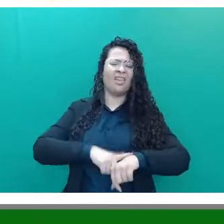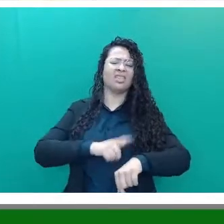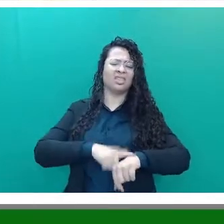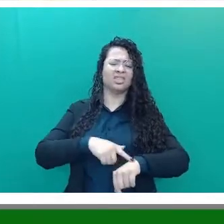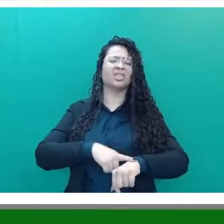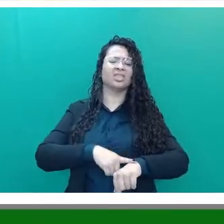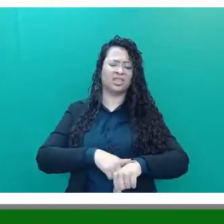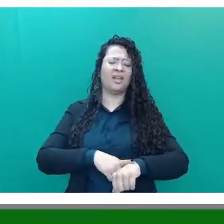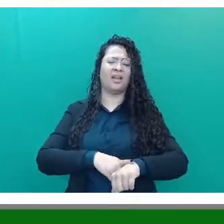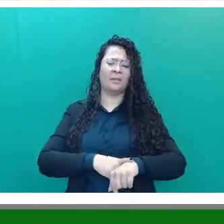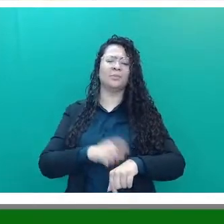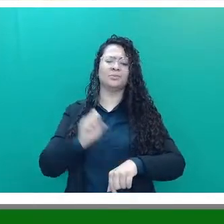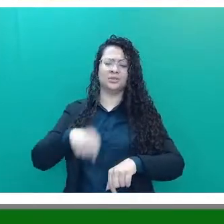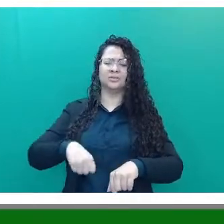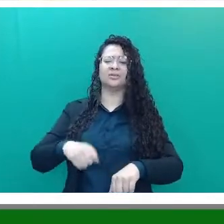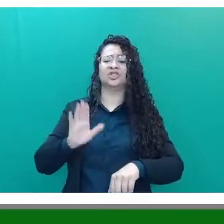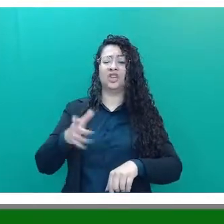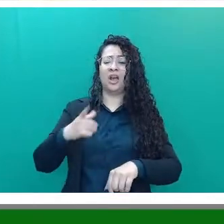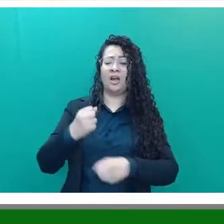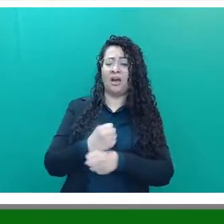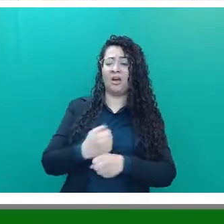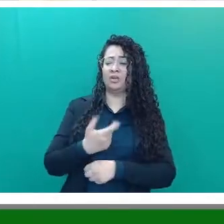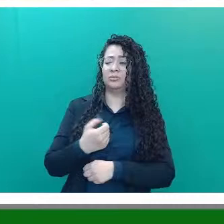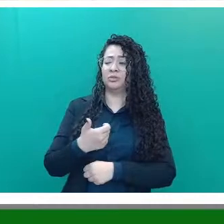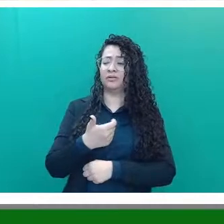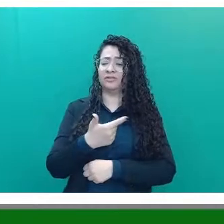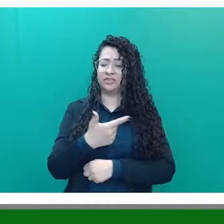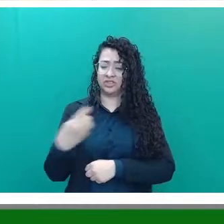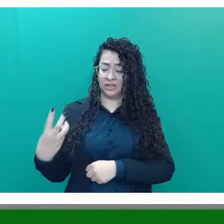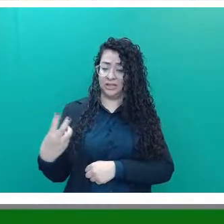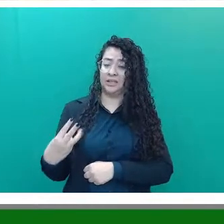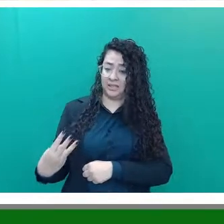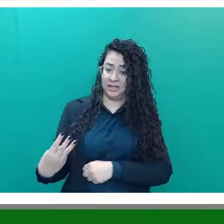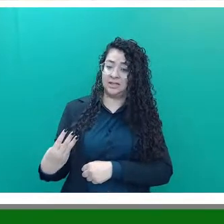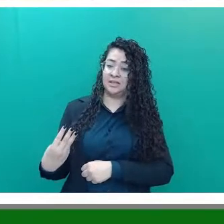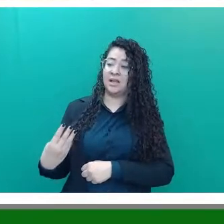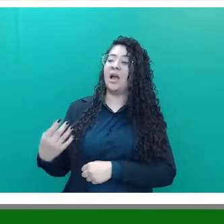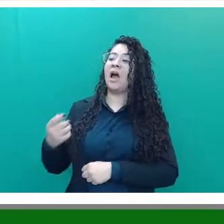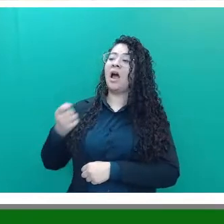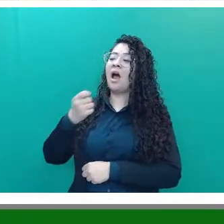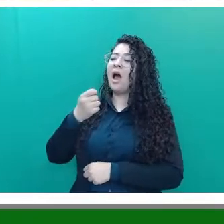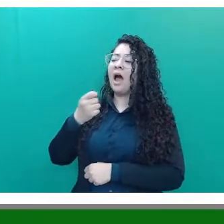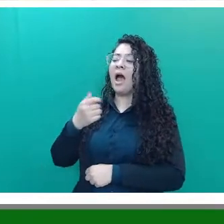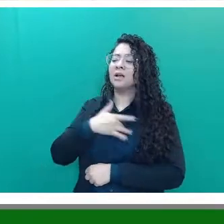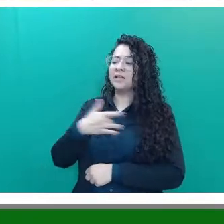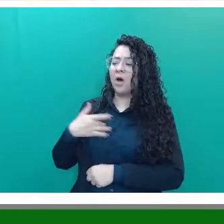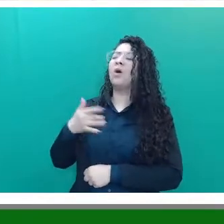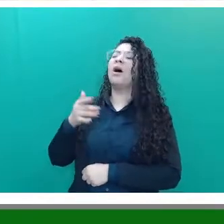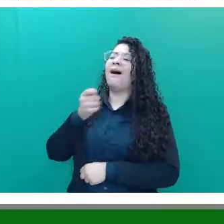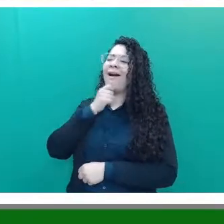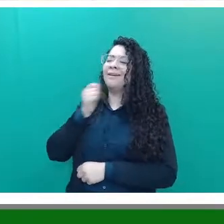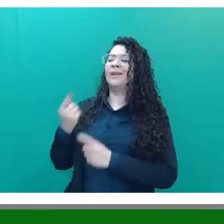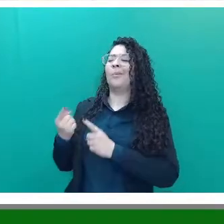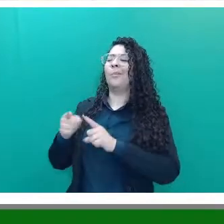No campo da saúde, ainda é permitido ter um acompanhante, a um irmão, um primo tal,